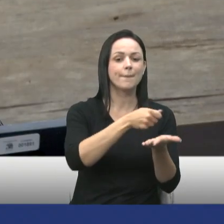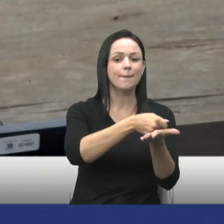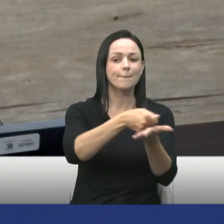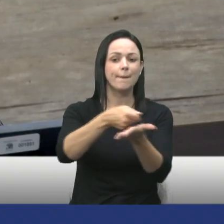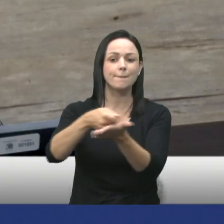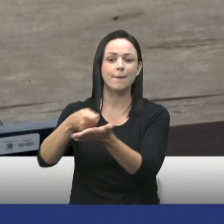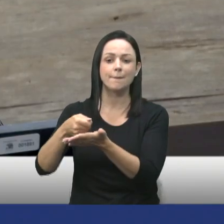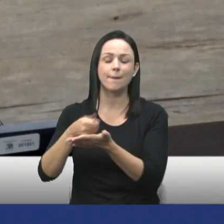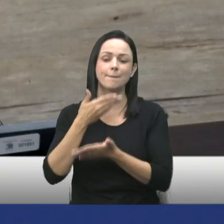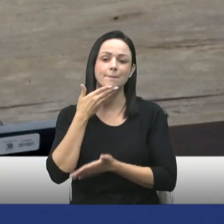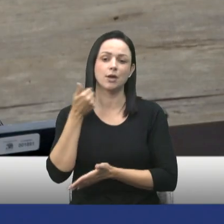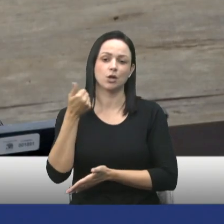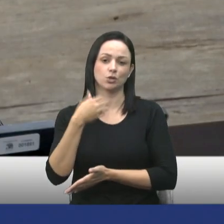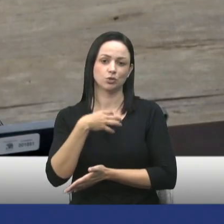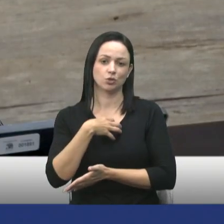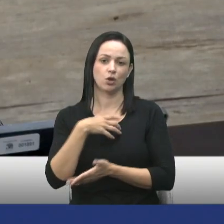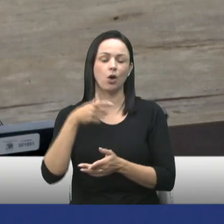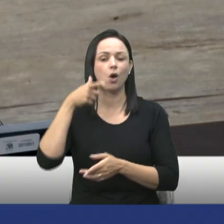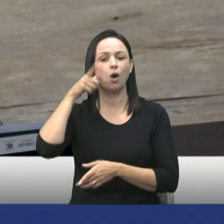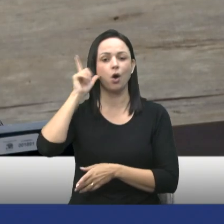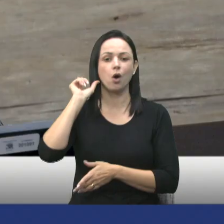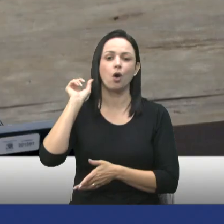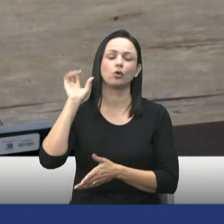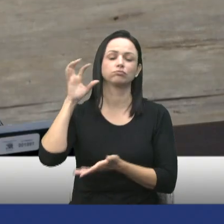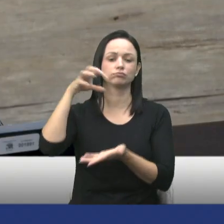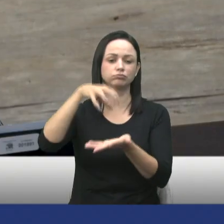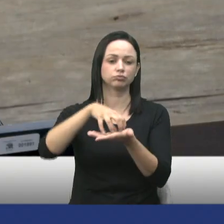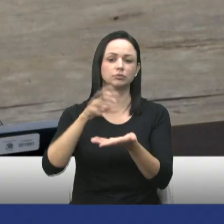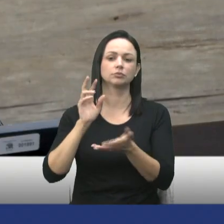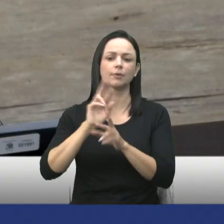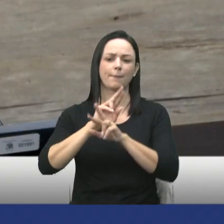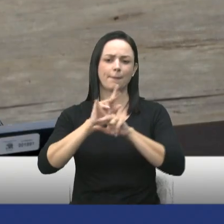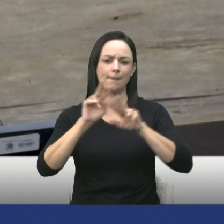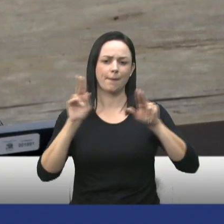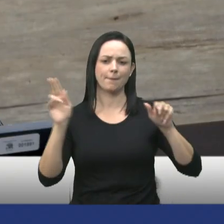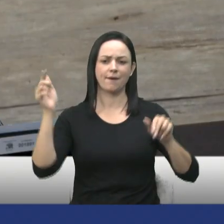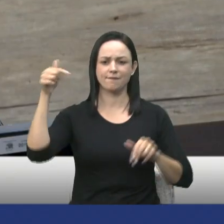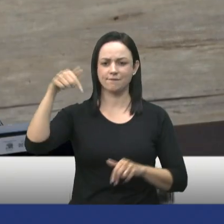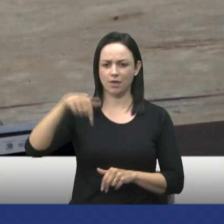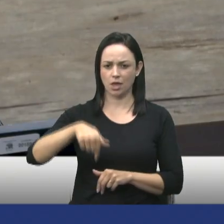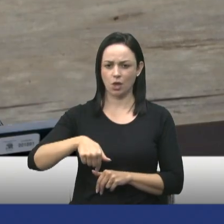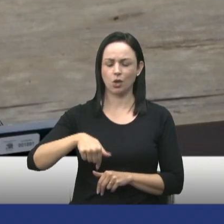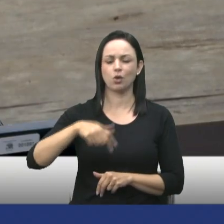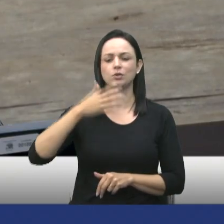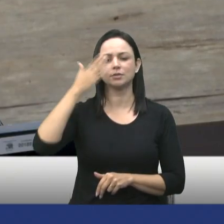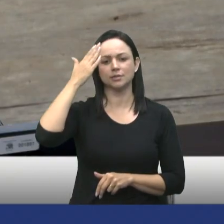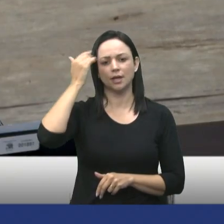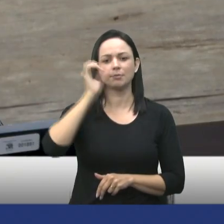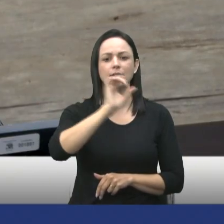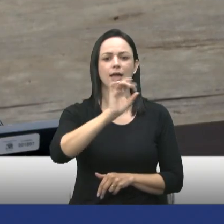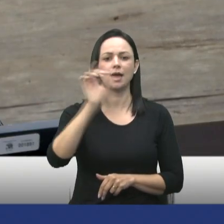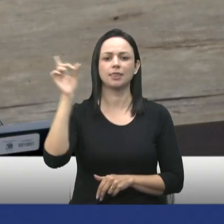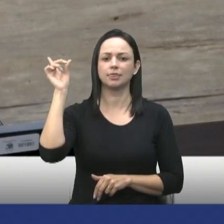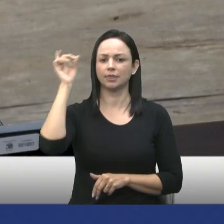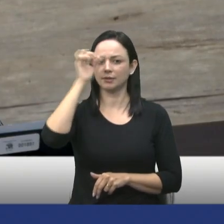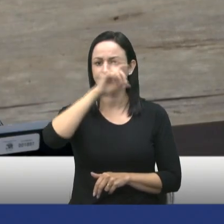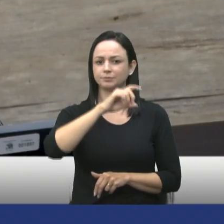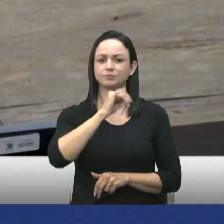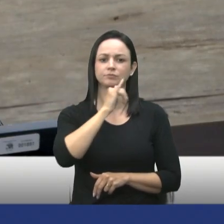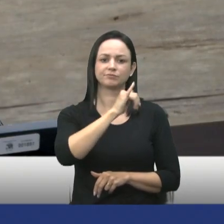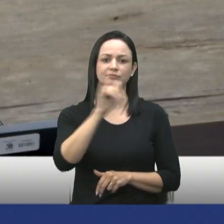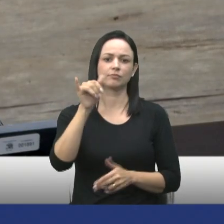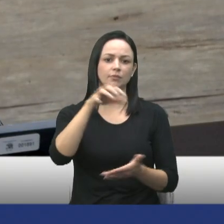teve presente várias entidades, a gente sabe da dificuldade, o que nós colocamos para as entidades, para que